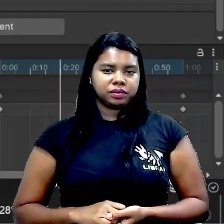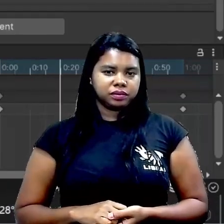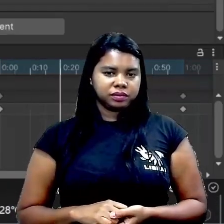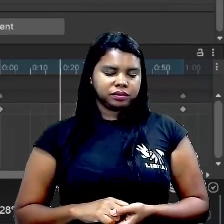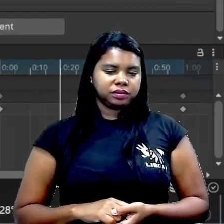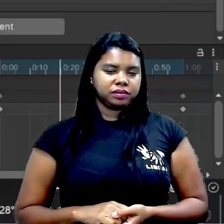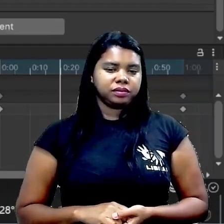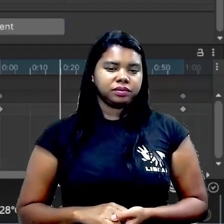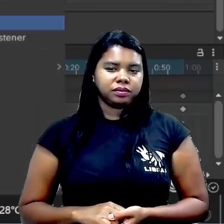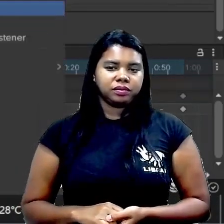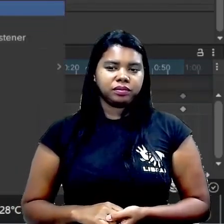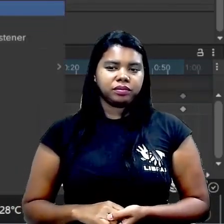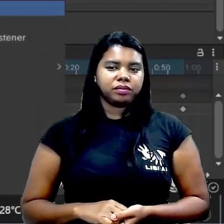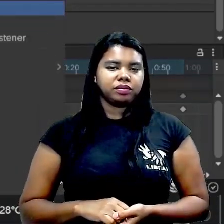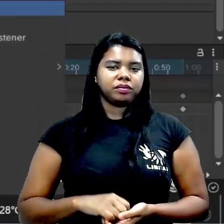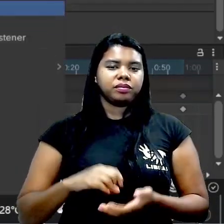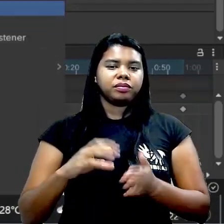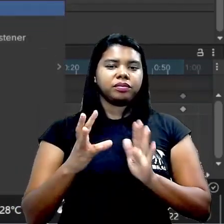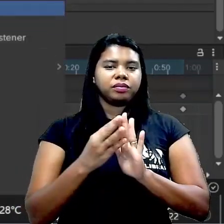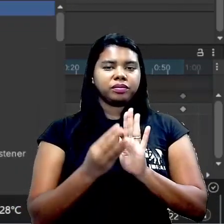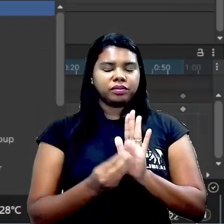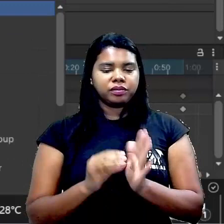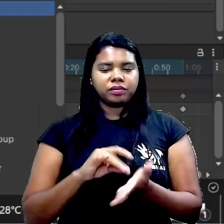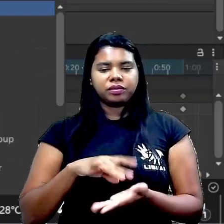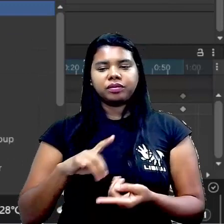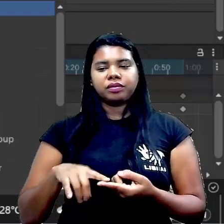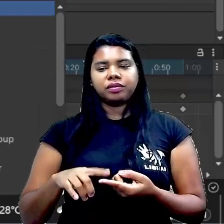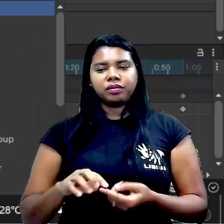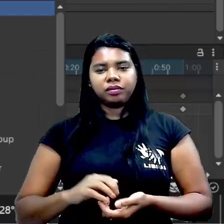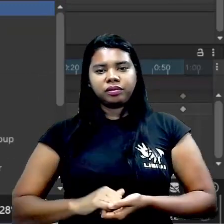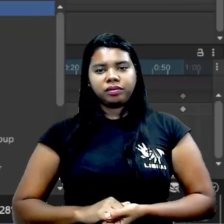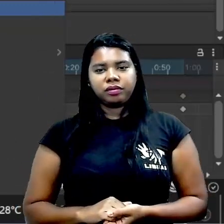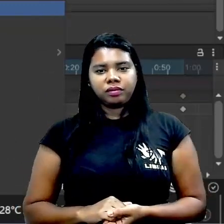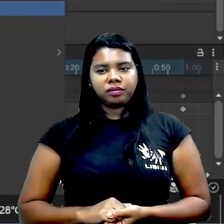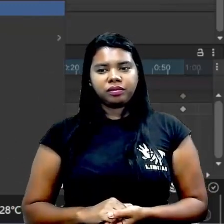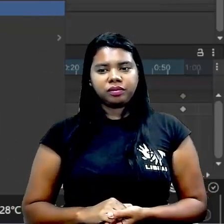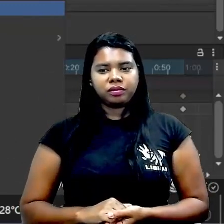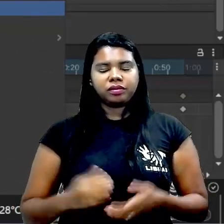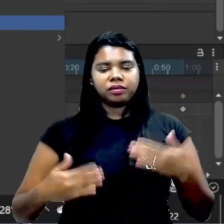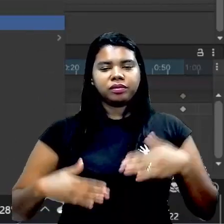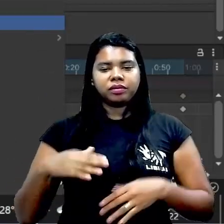Certo? Mas vamos aplicar mais um componente. Vamos aplicar um componente de corpo rígido.